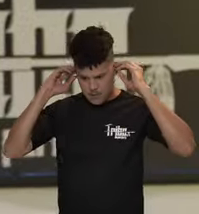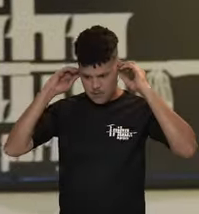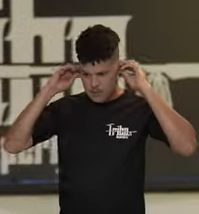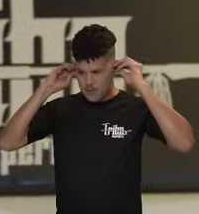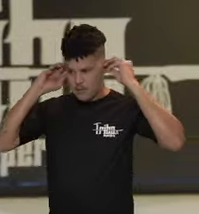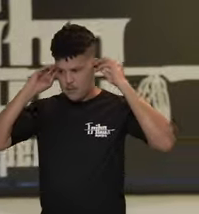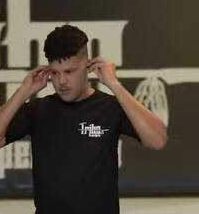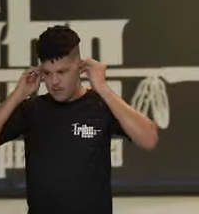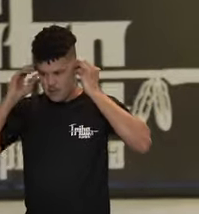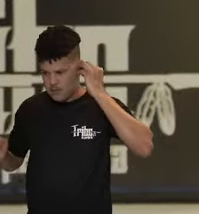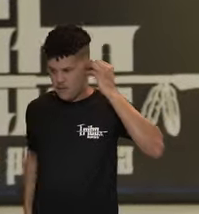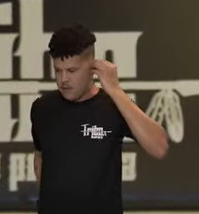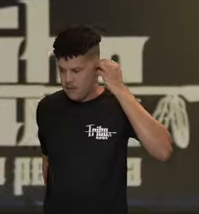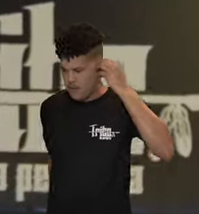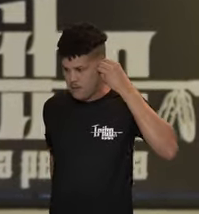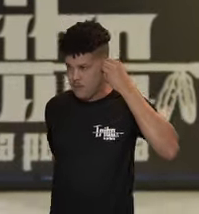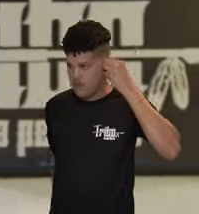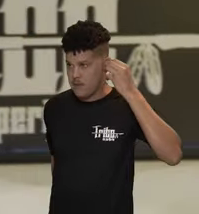Por quê?